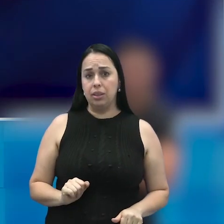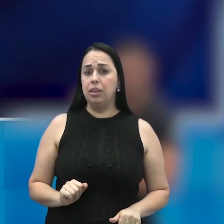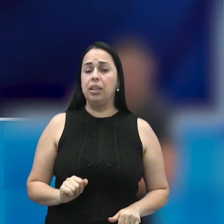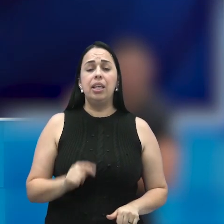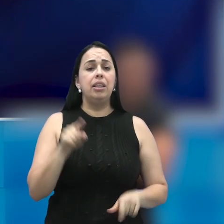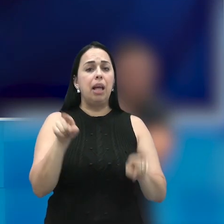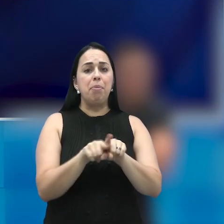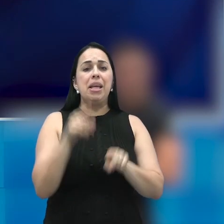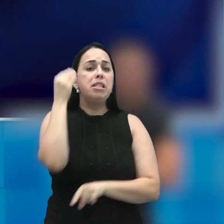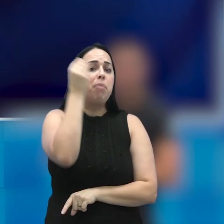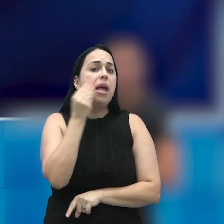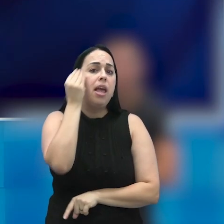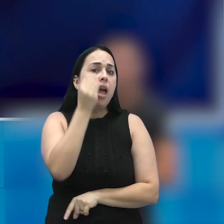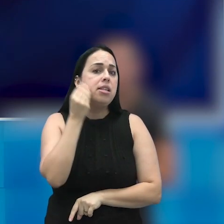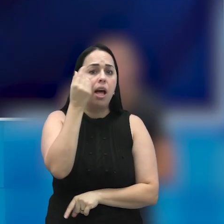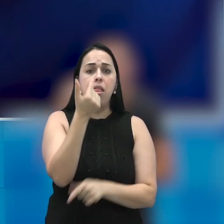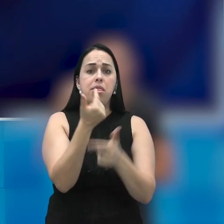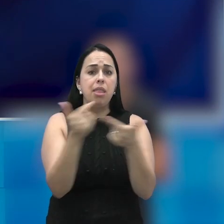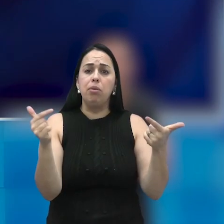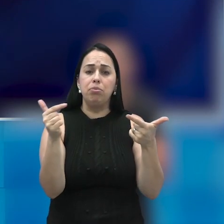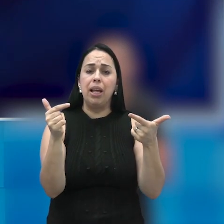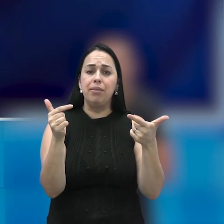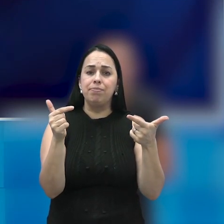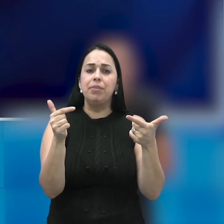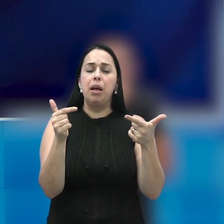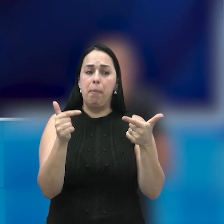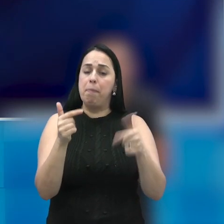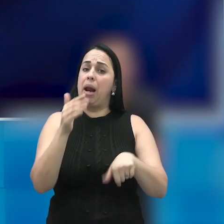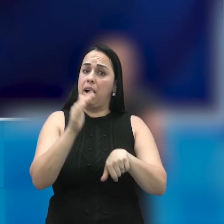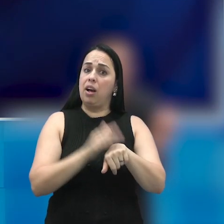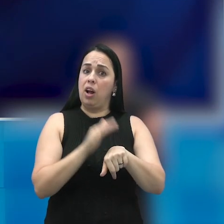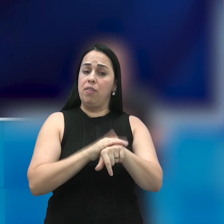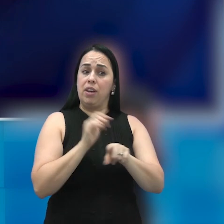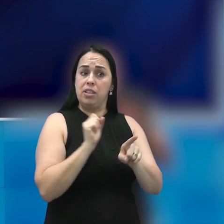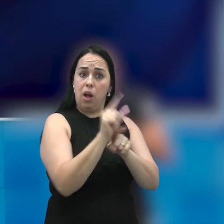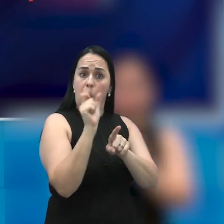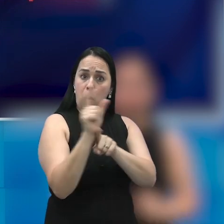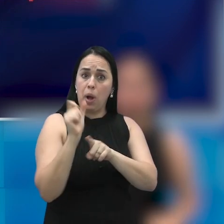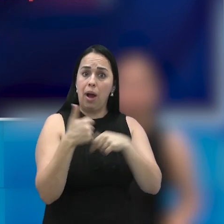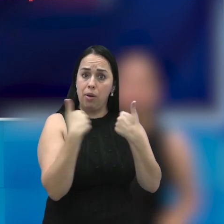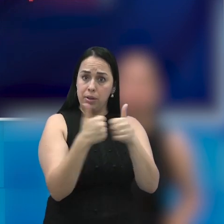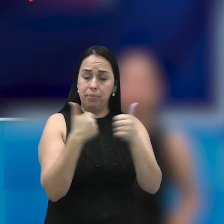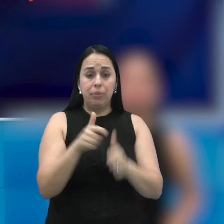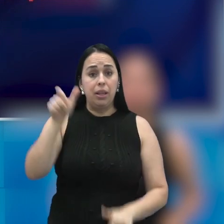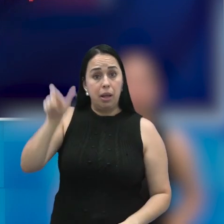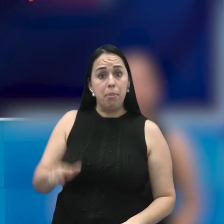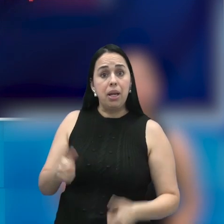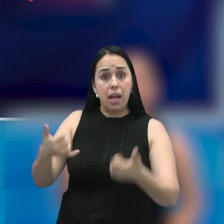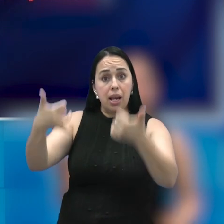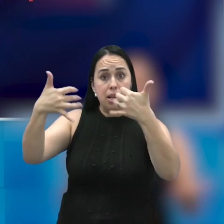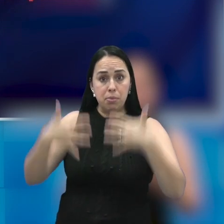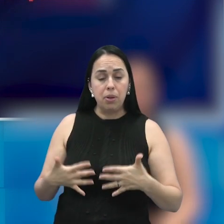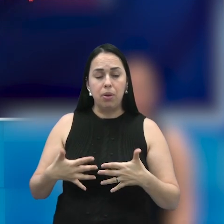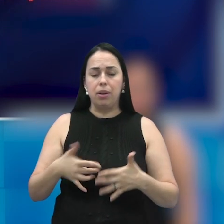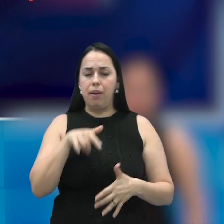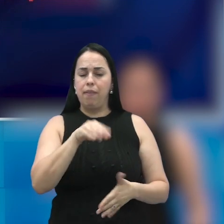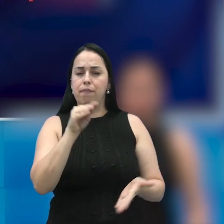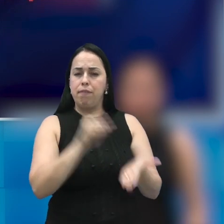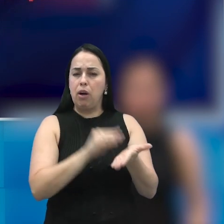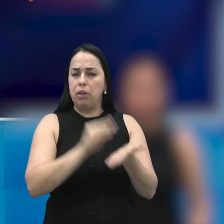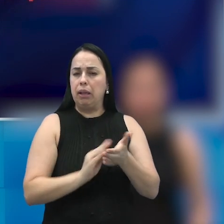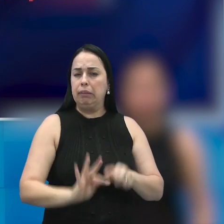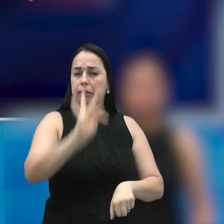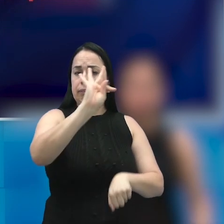que não teria experiência prévia satisfatória para a execução do serviço. Lino Bispo ainda pontuou questões